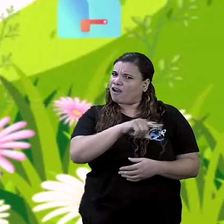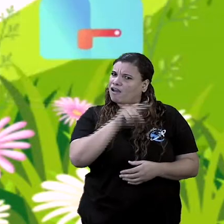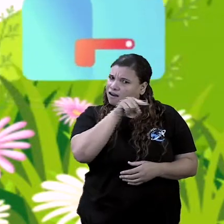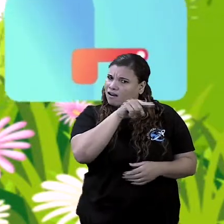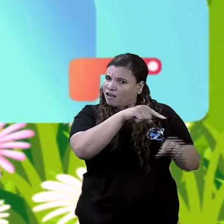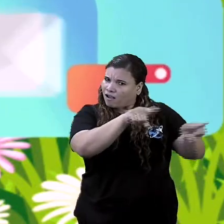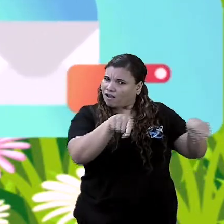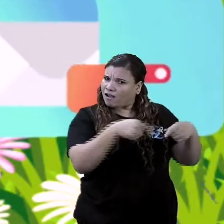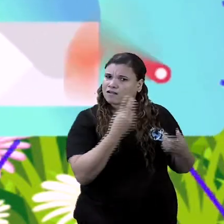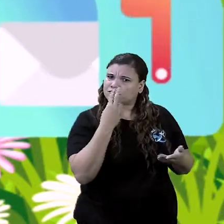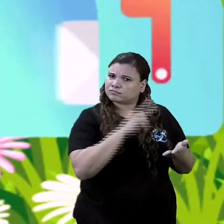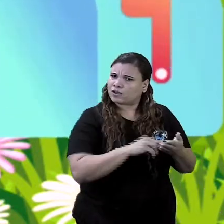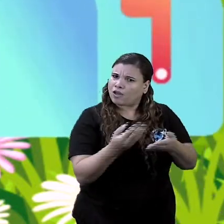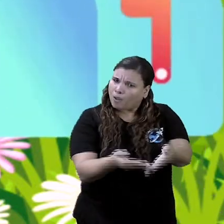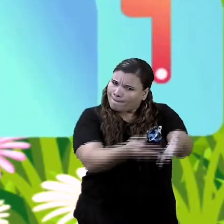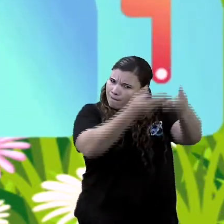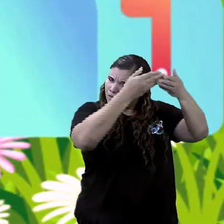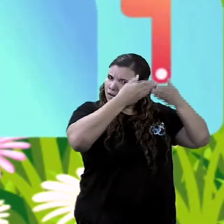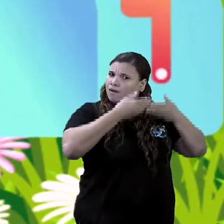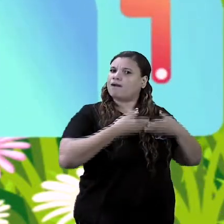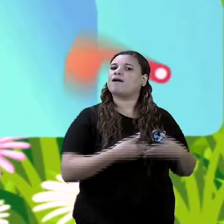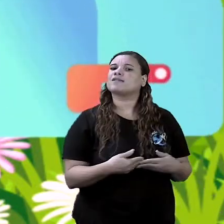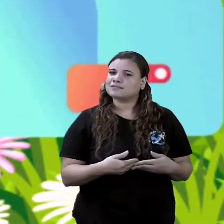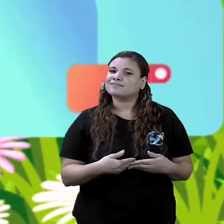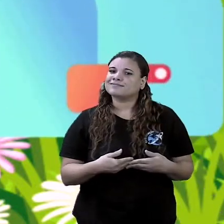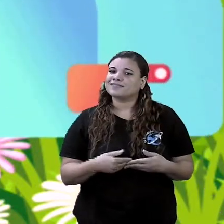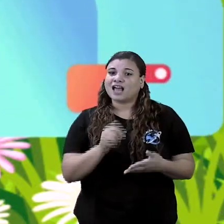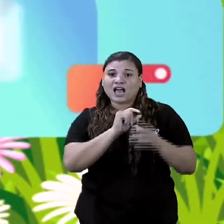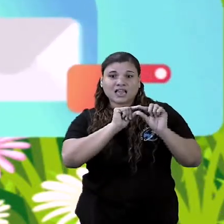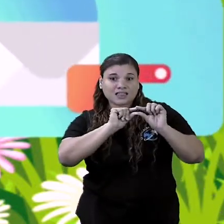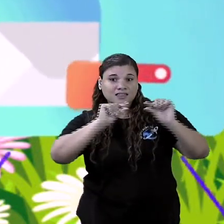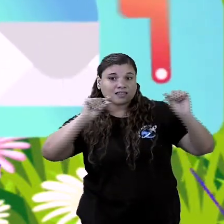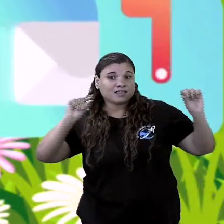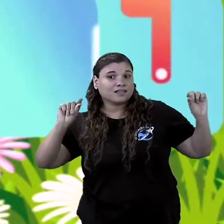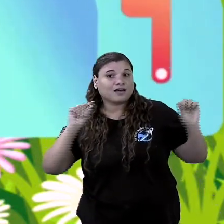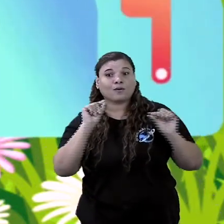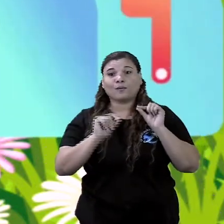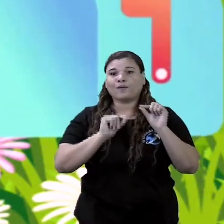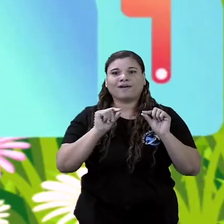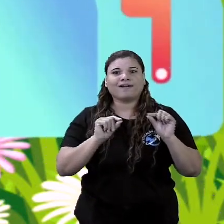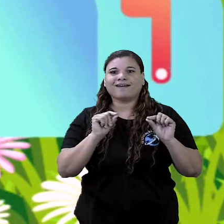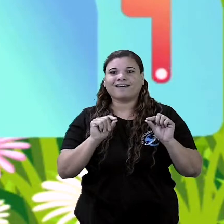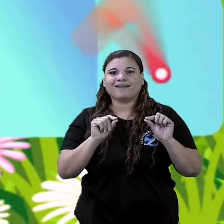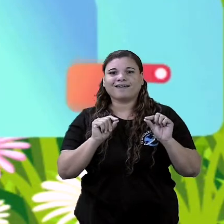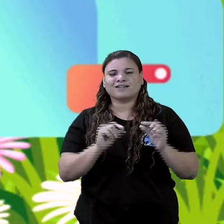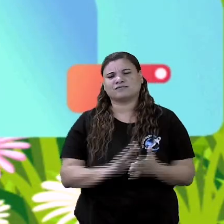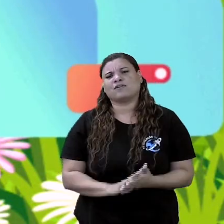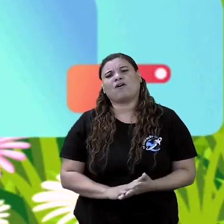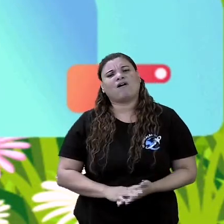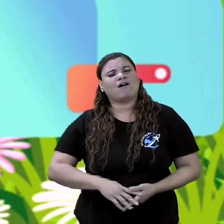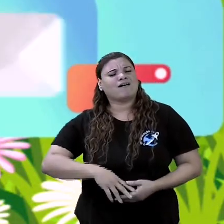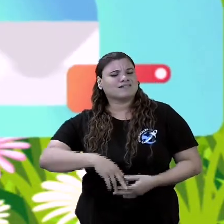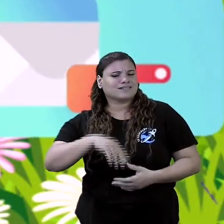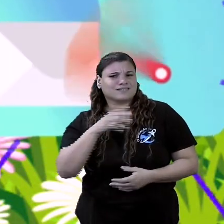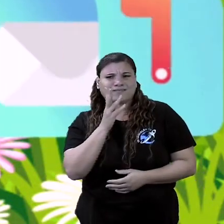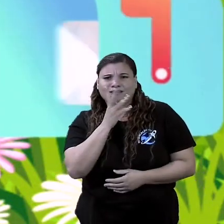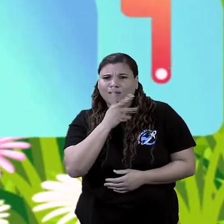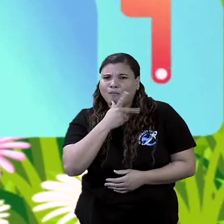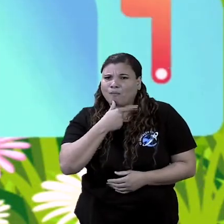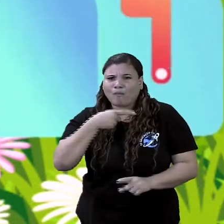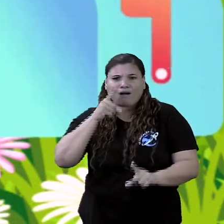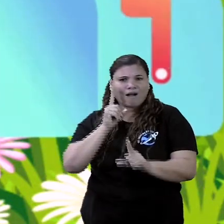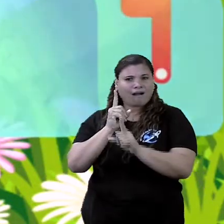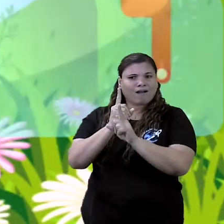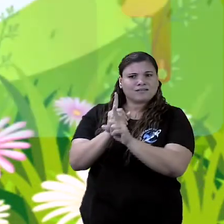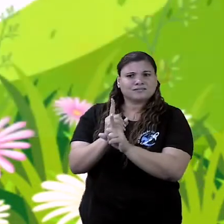no correio com a frase dizendo assim: faz tempo que eu não te vejo,